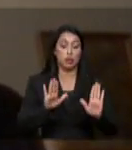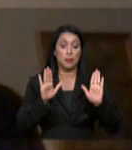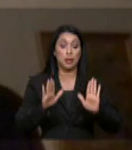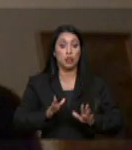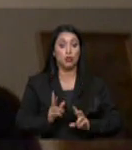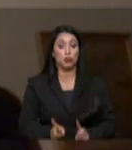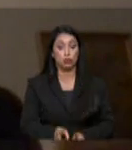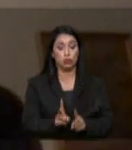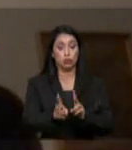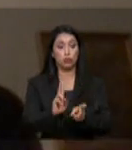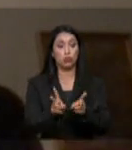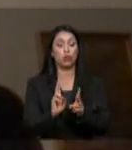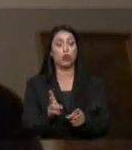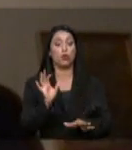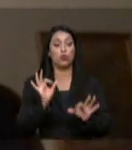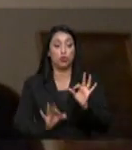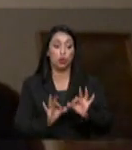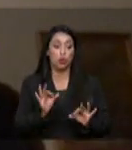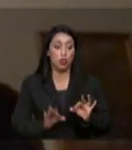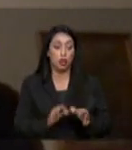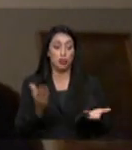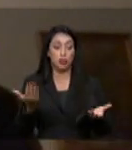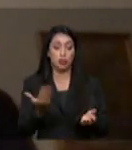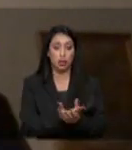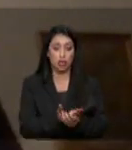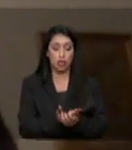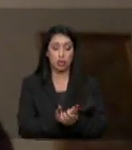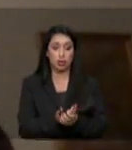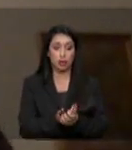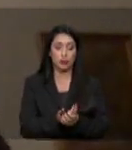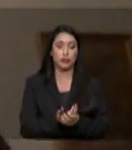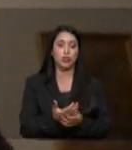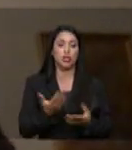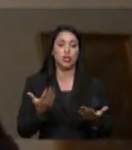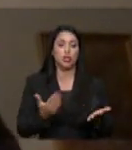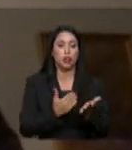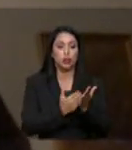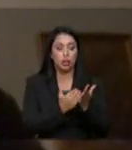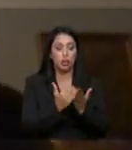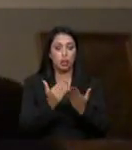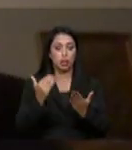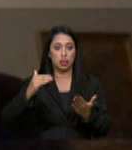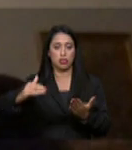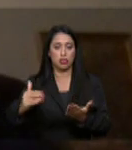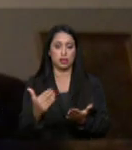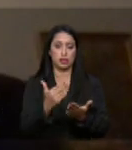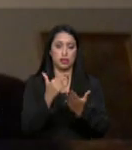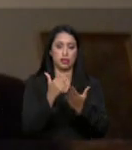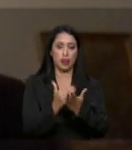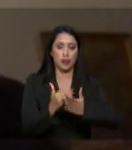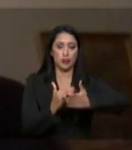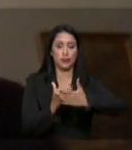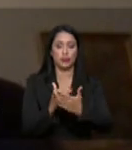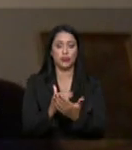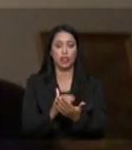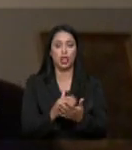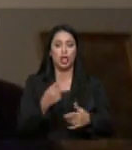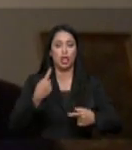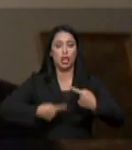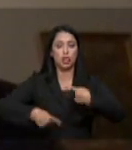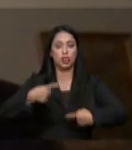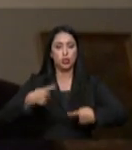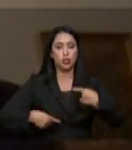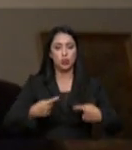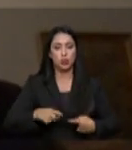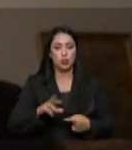do julgamento da causa ainda em termos de preliminar a discussão sobre